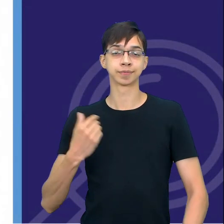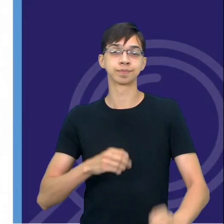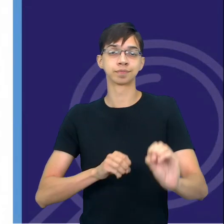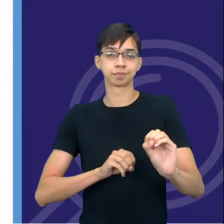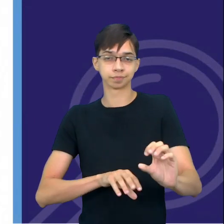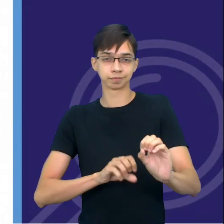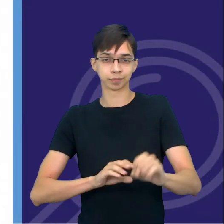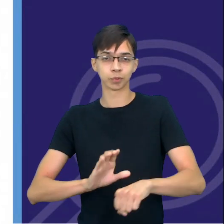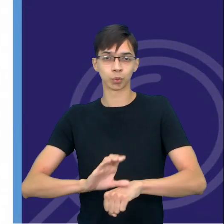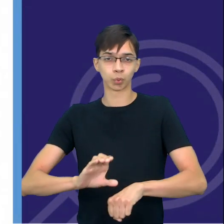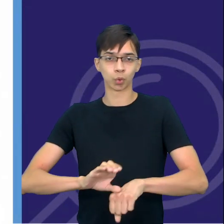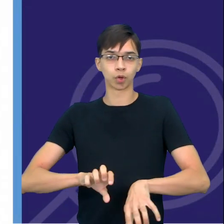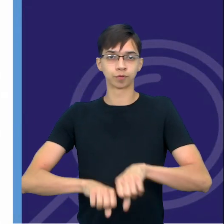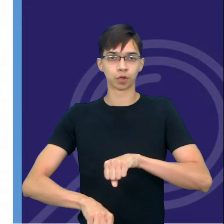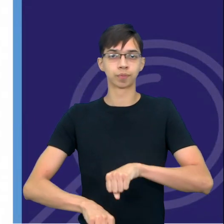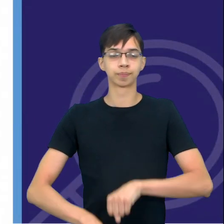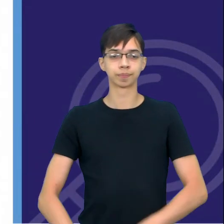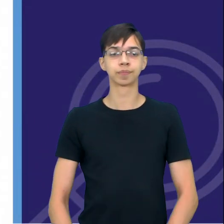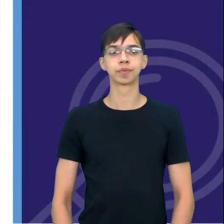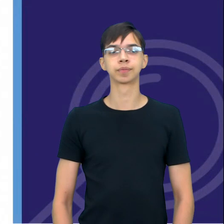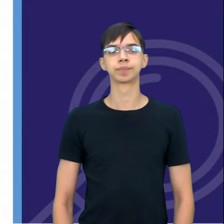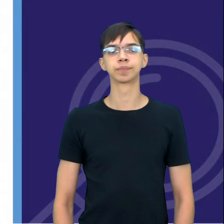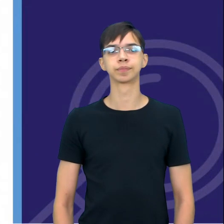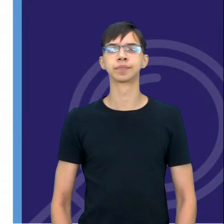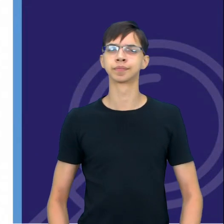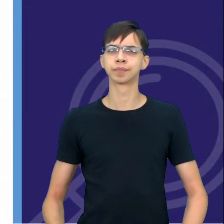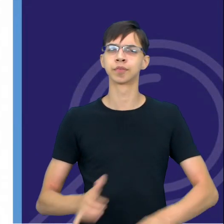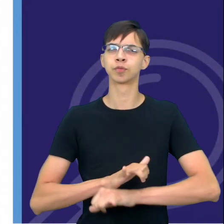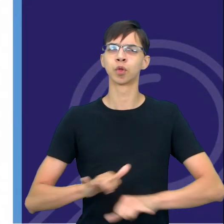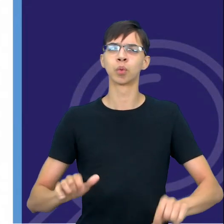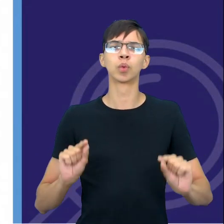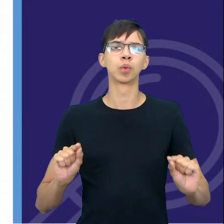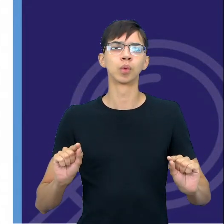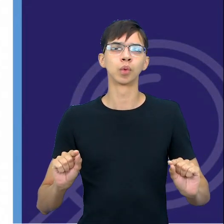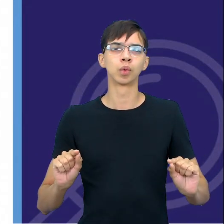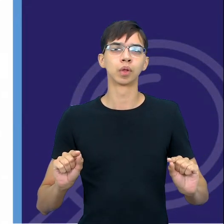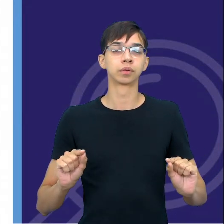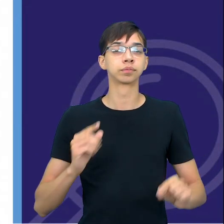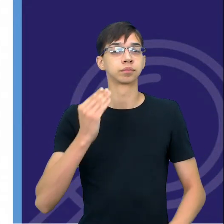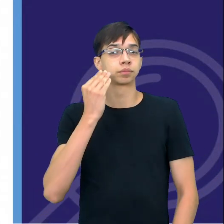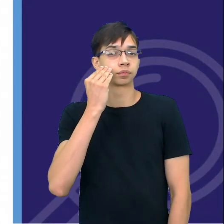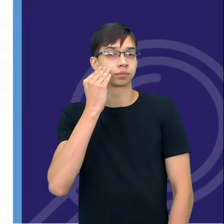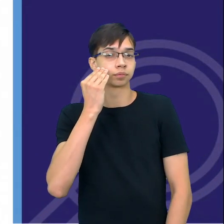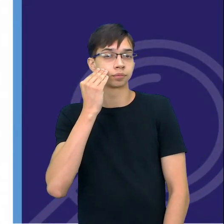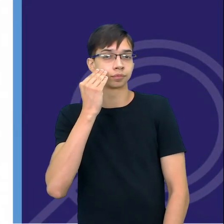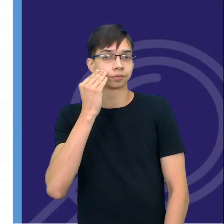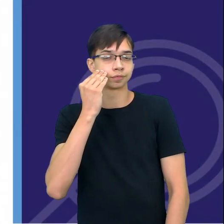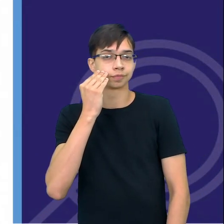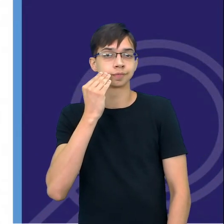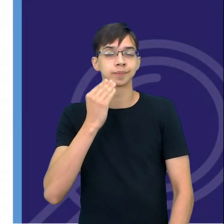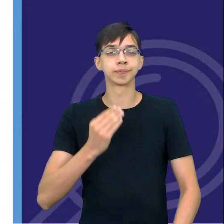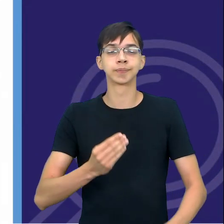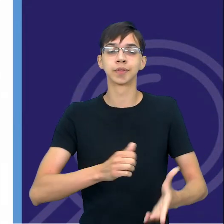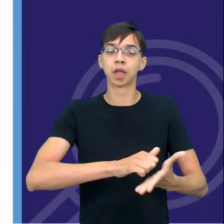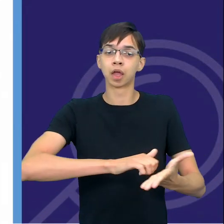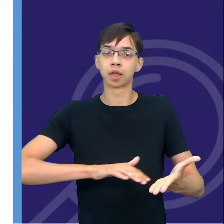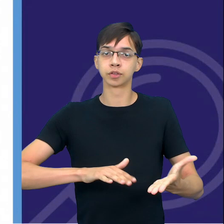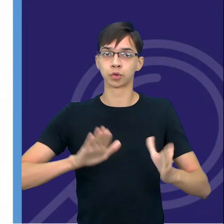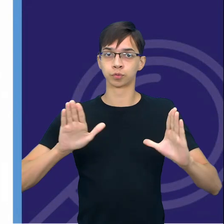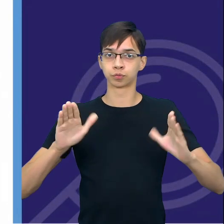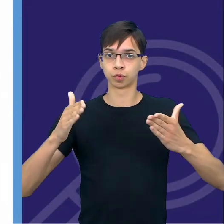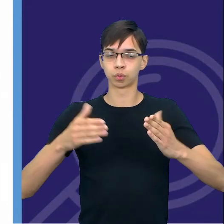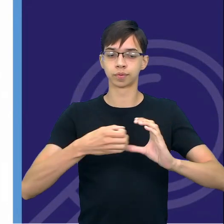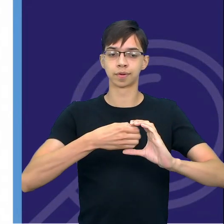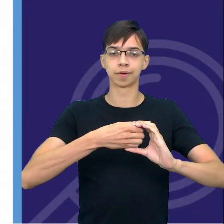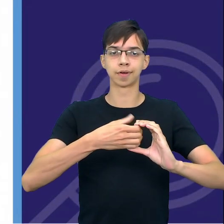da biologia, nós discutimos possibilidades de desenvolvimento de atividades voltadas à identificação de